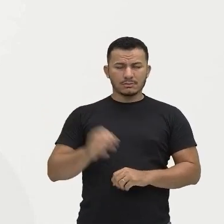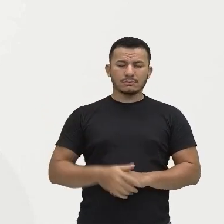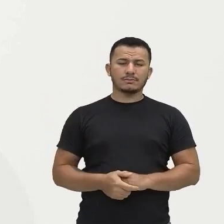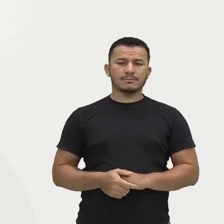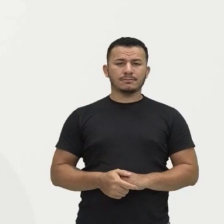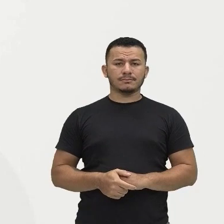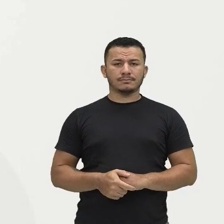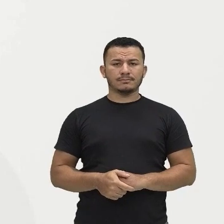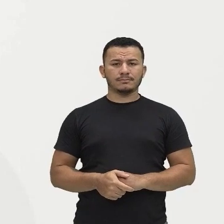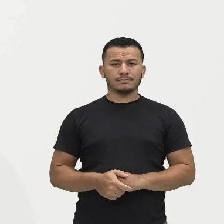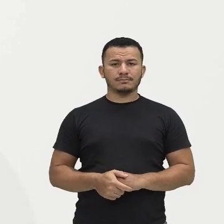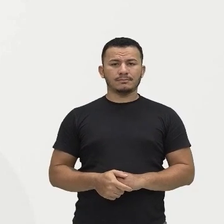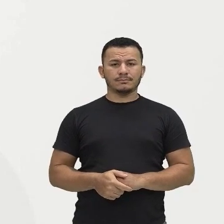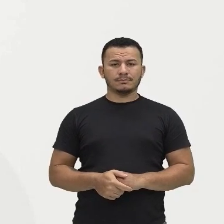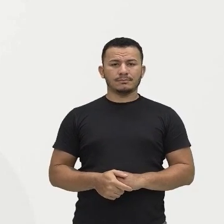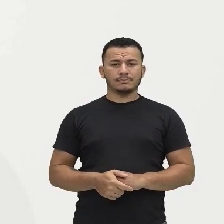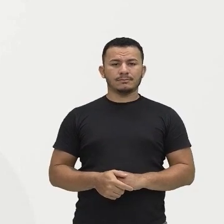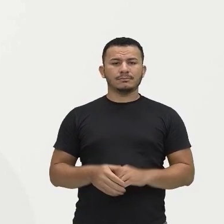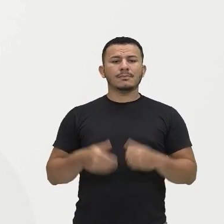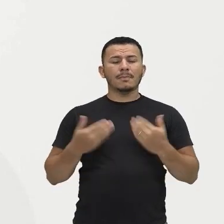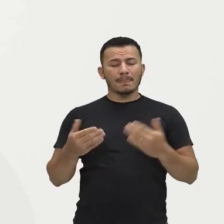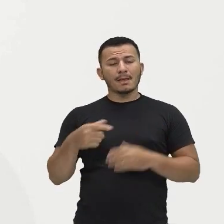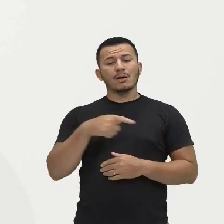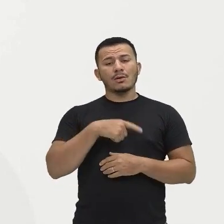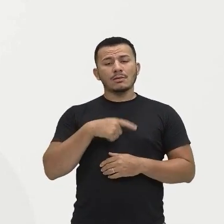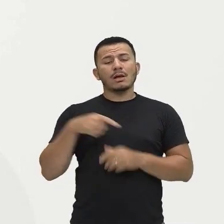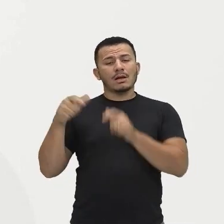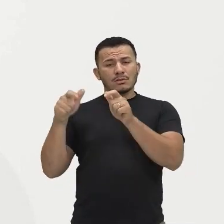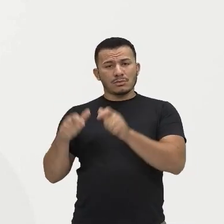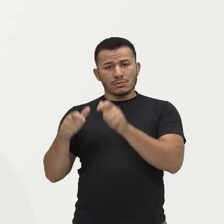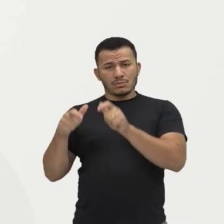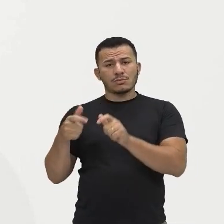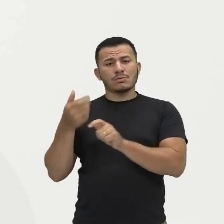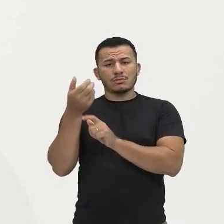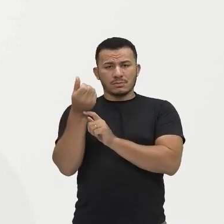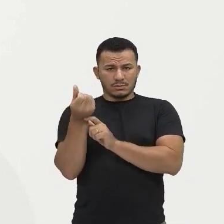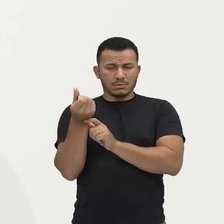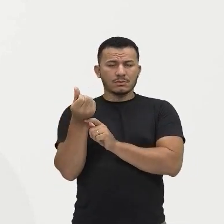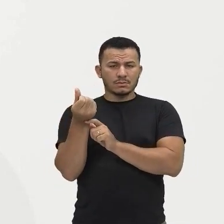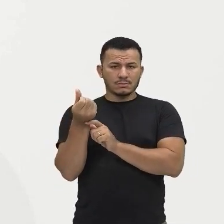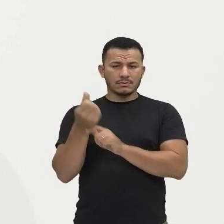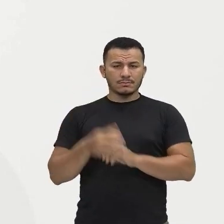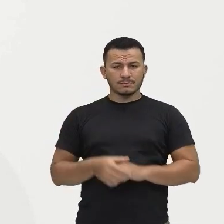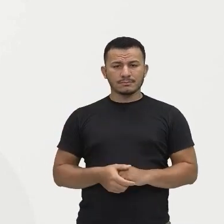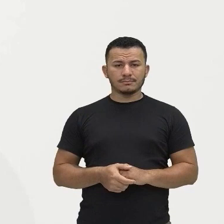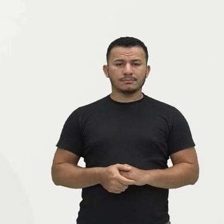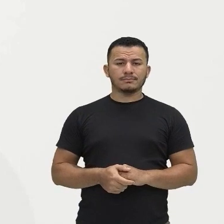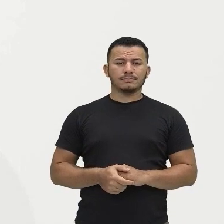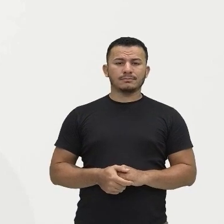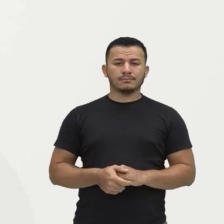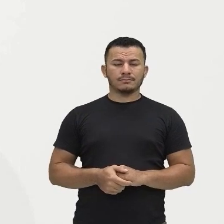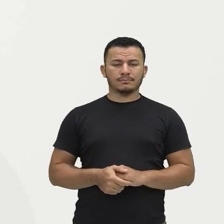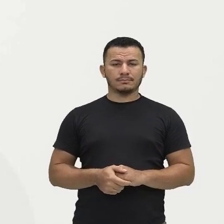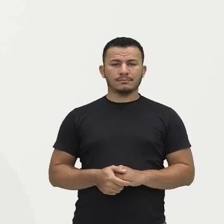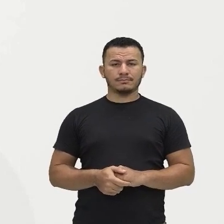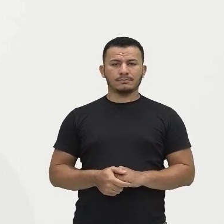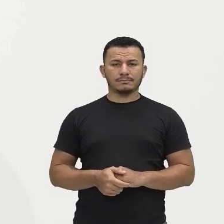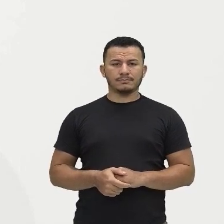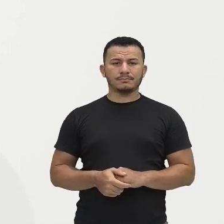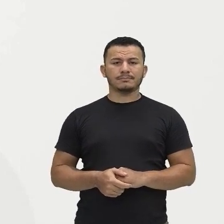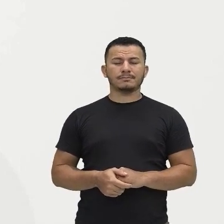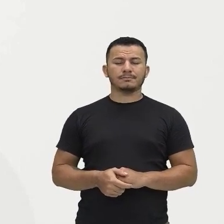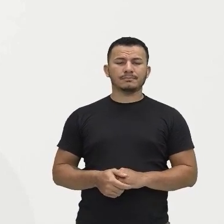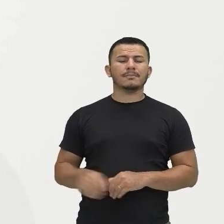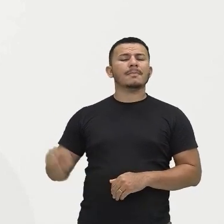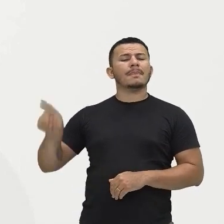em 6, ou seja, eu estou ocupando agora a posição de número 6. Neste caso,